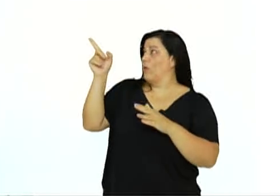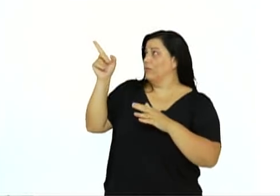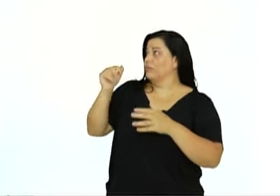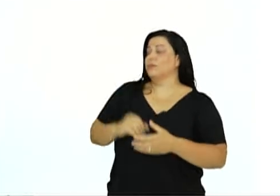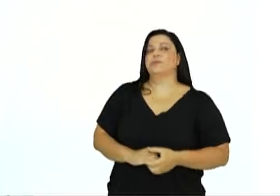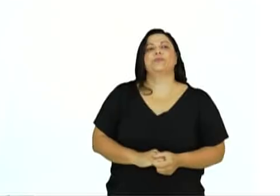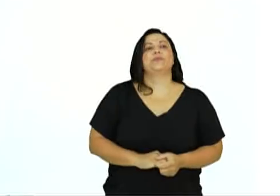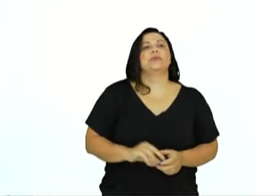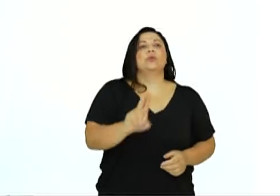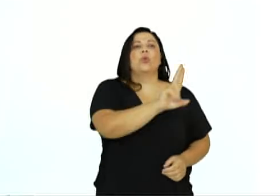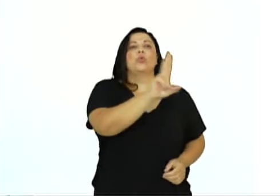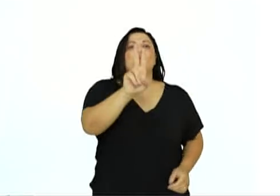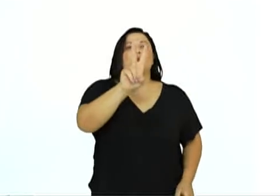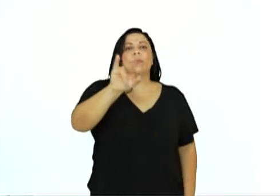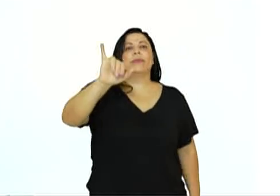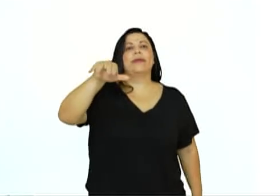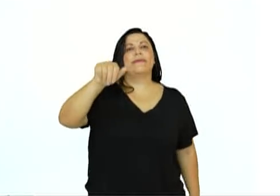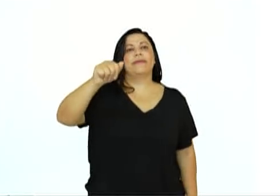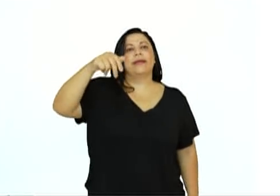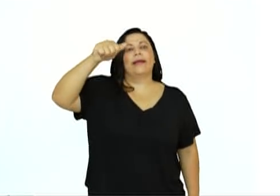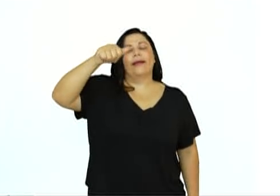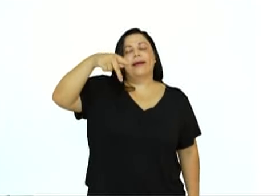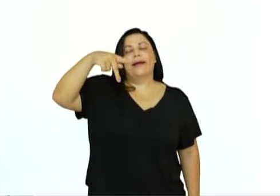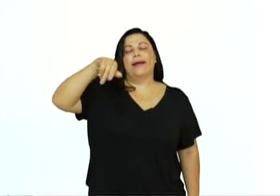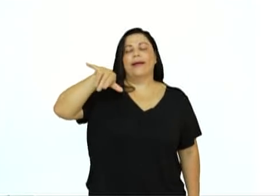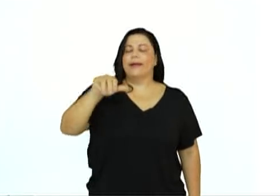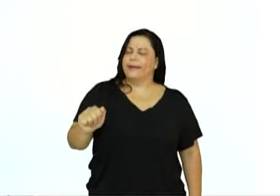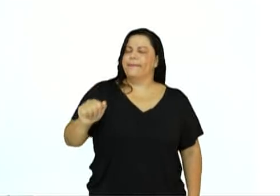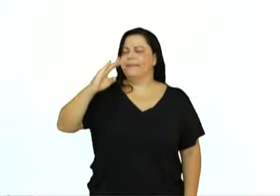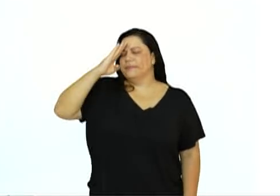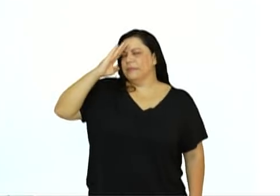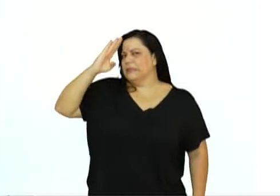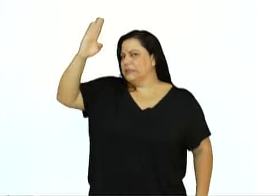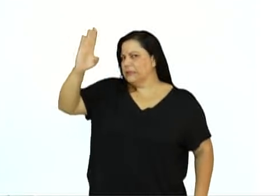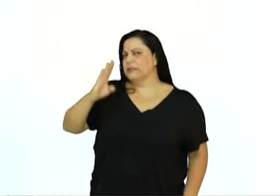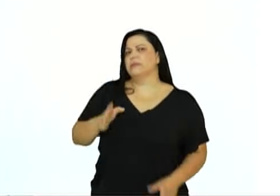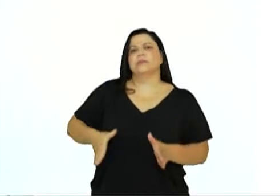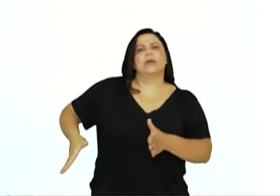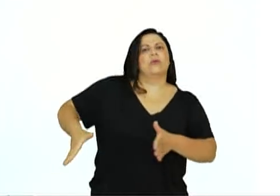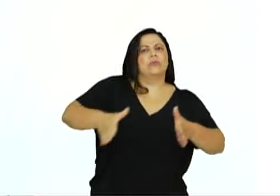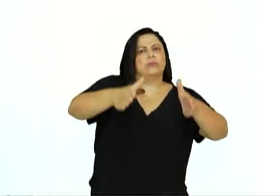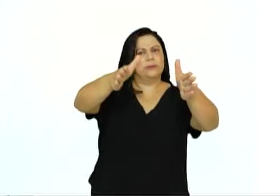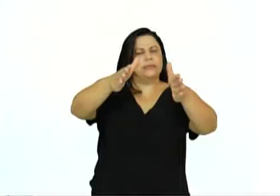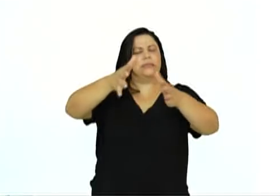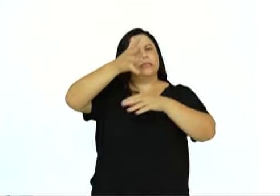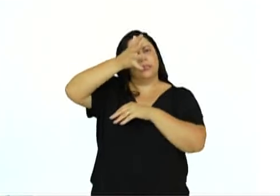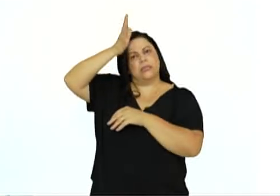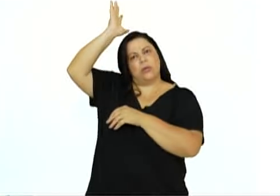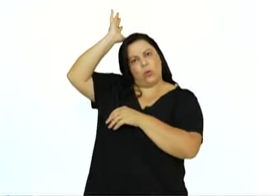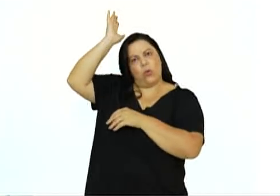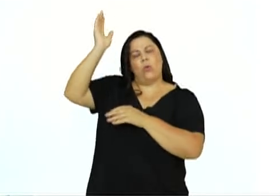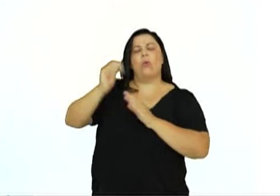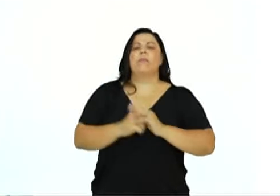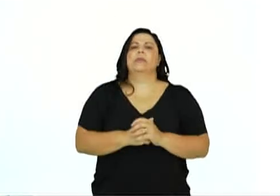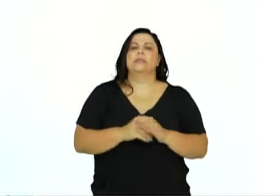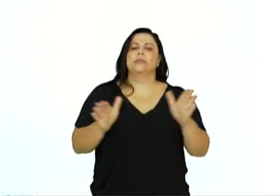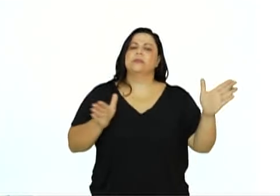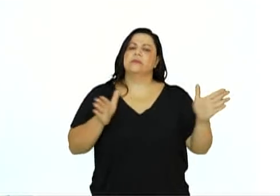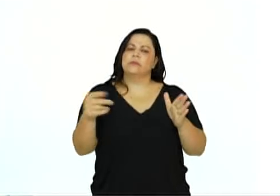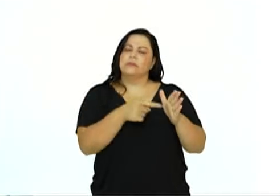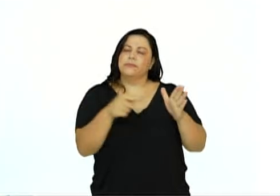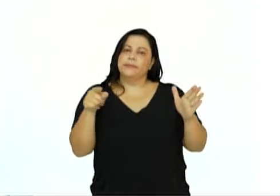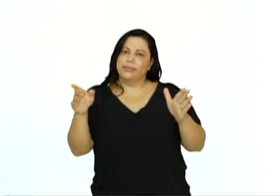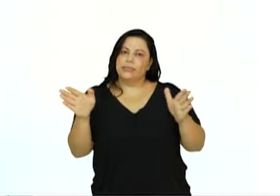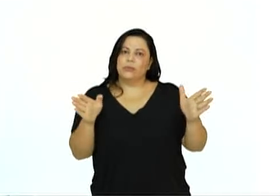Via Ápia, né, uma das principais estradas romanas do período. Aqui a gente está dentro de um sítio